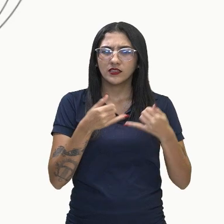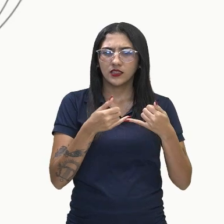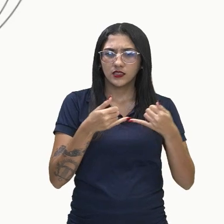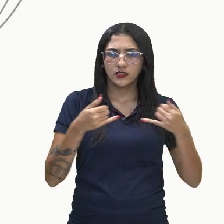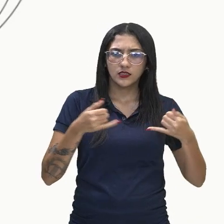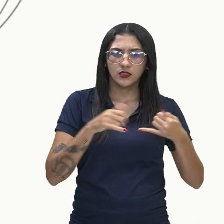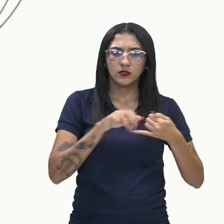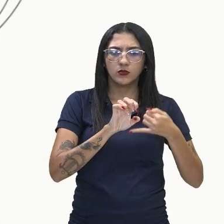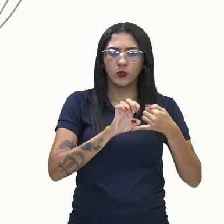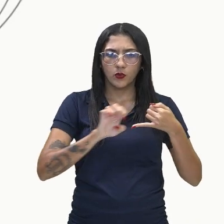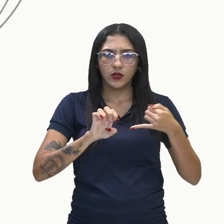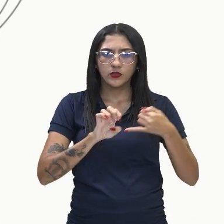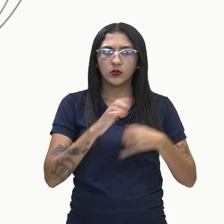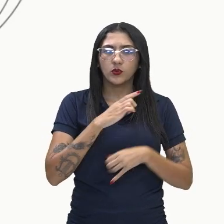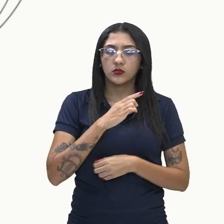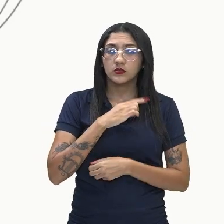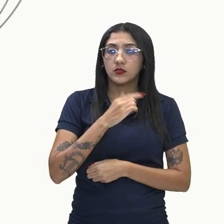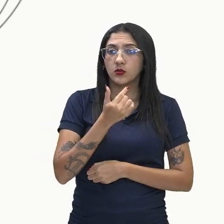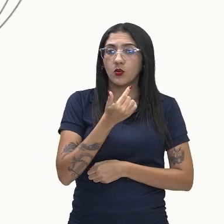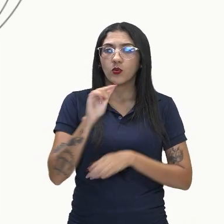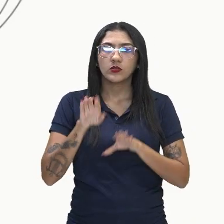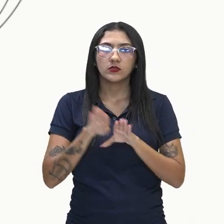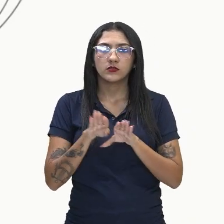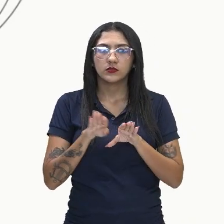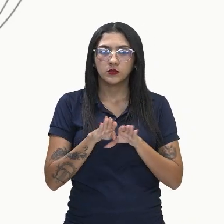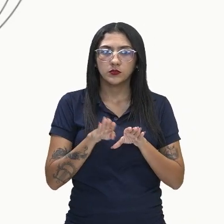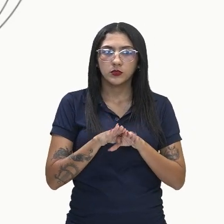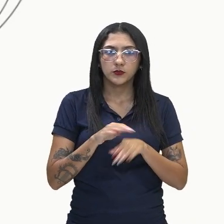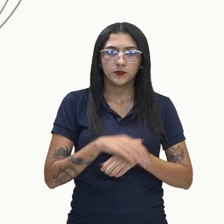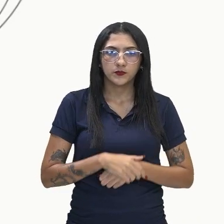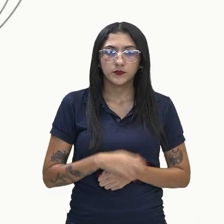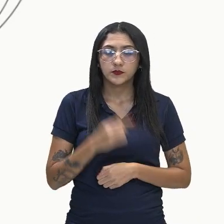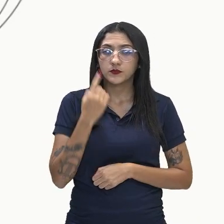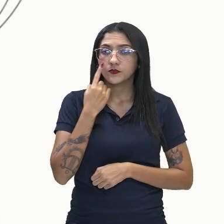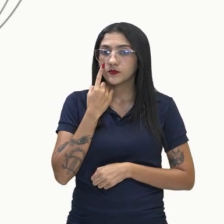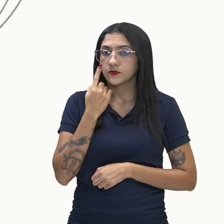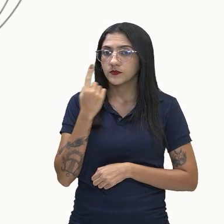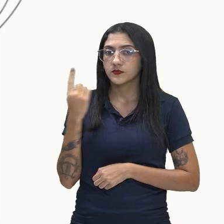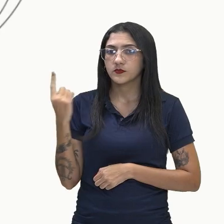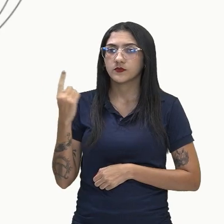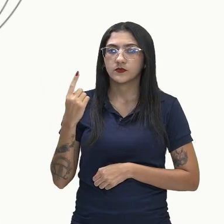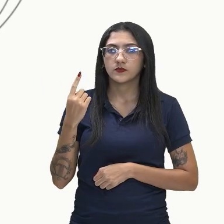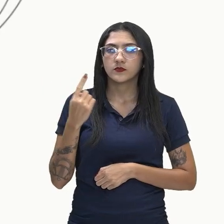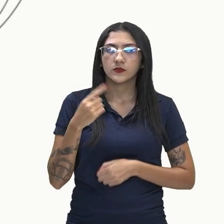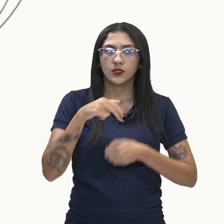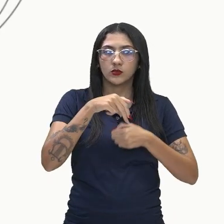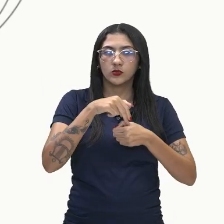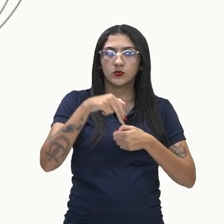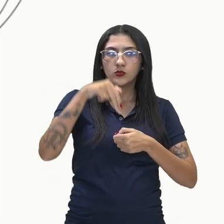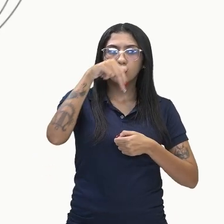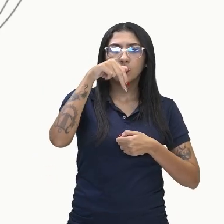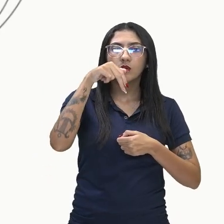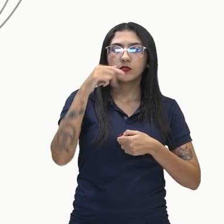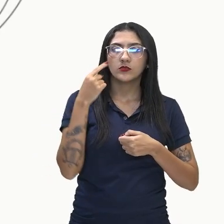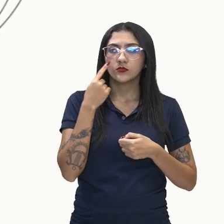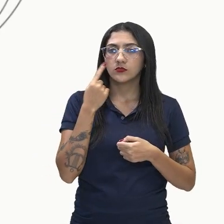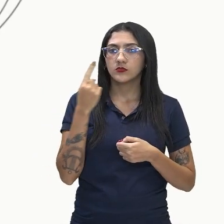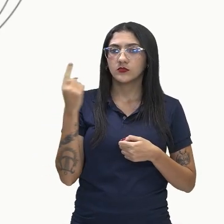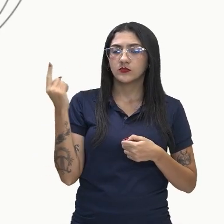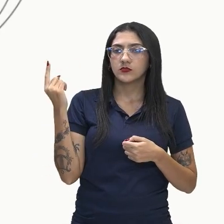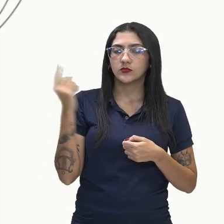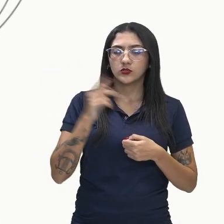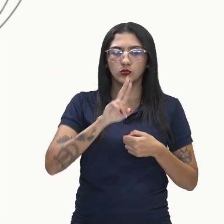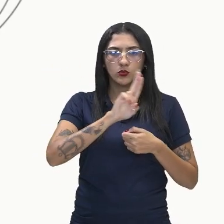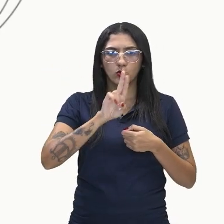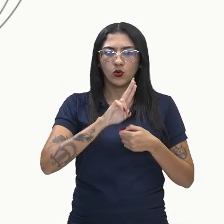mais outros 4 paralelos. Aqui eu vou ter, olha, o Trópico de Câncer e aqui o Círculo Polar